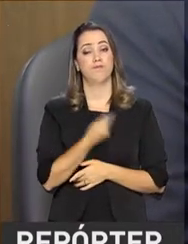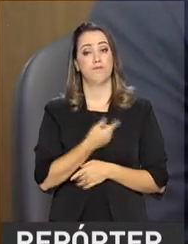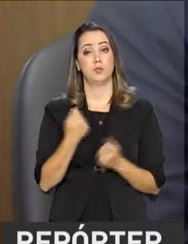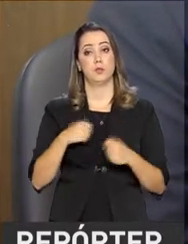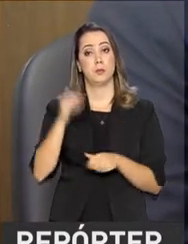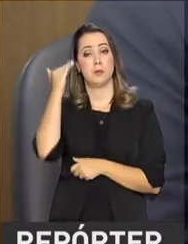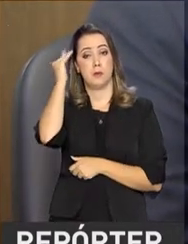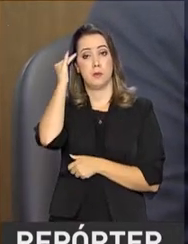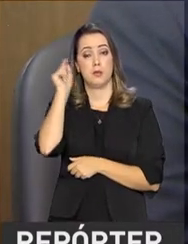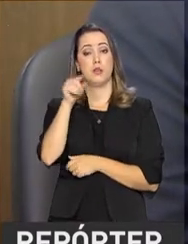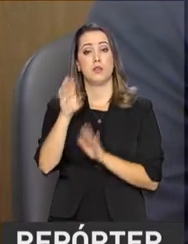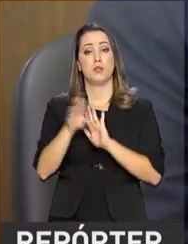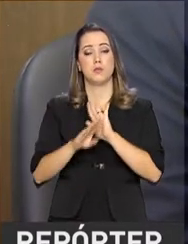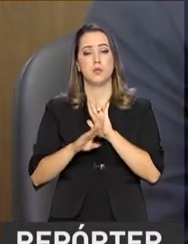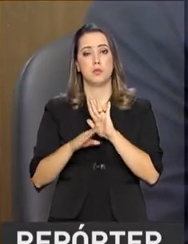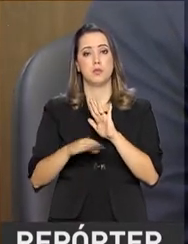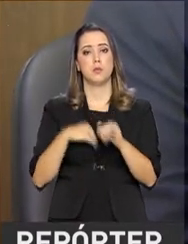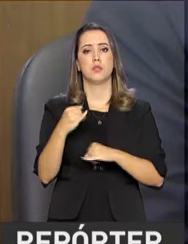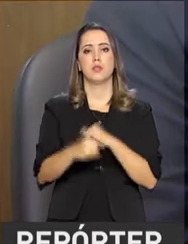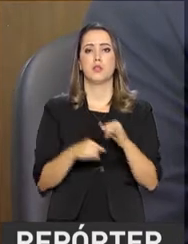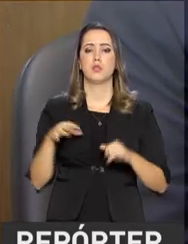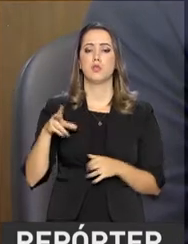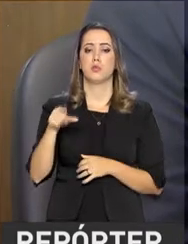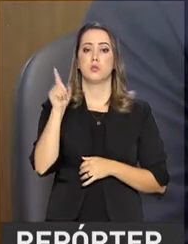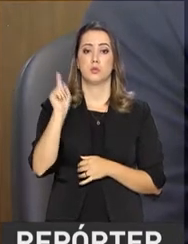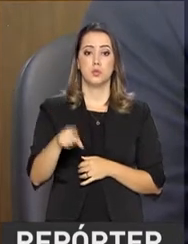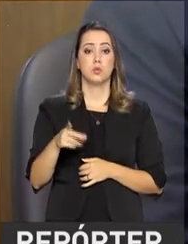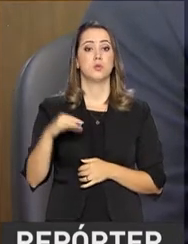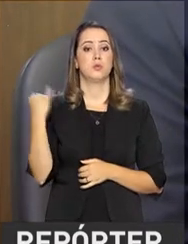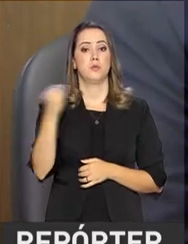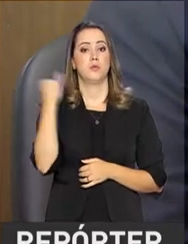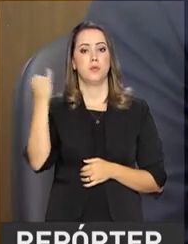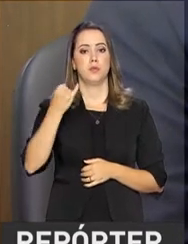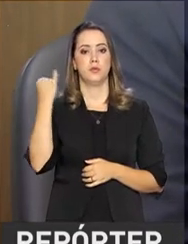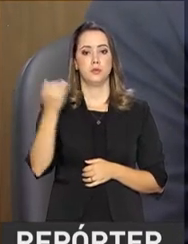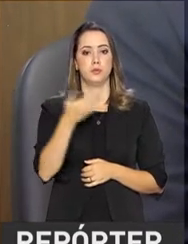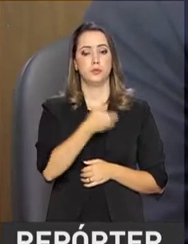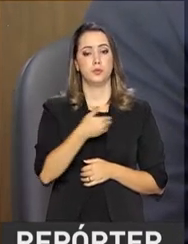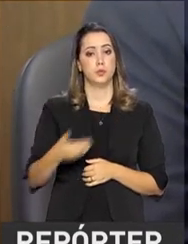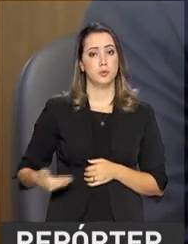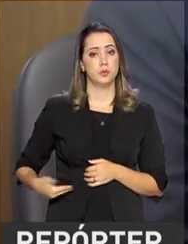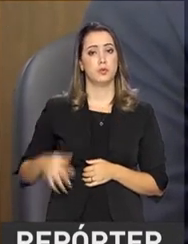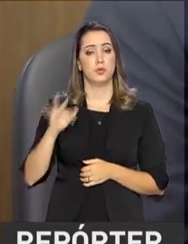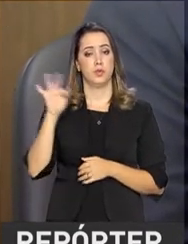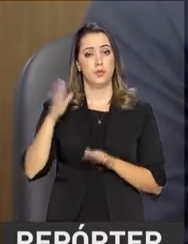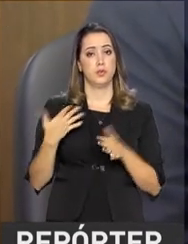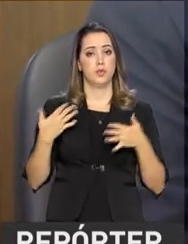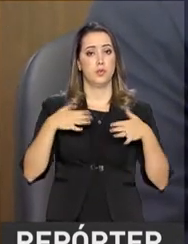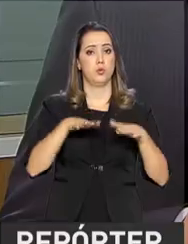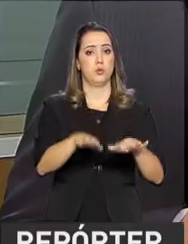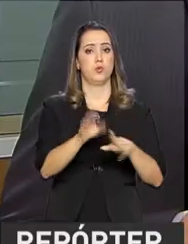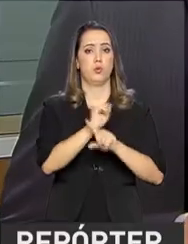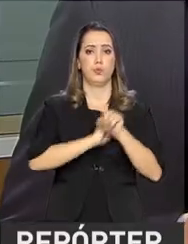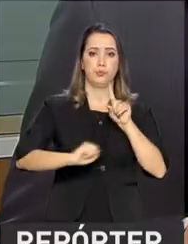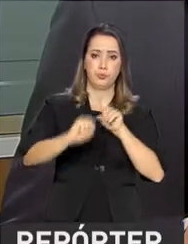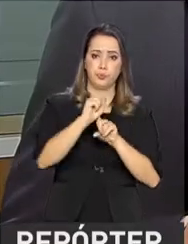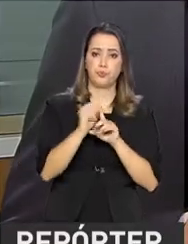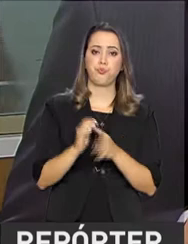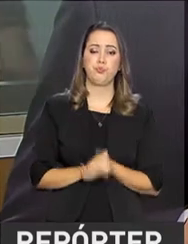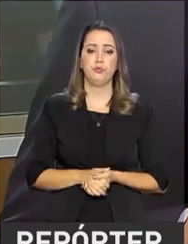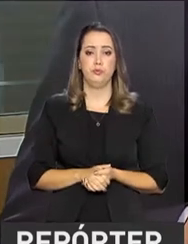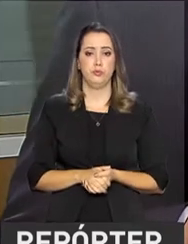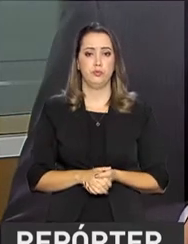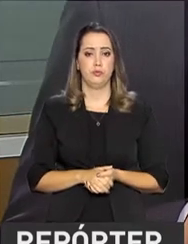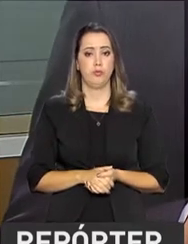que esse programa internet para todos é um dos programas mais importantes de inclusão social no país hoje o ministro anunciou também